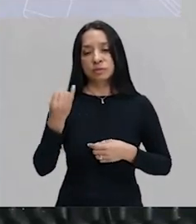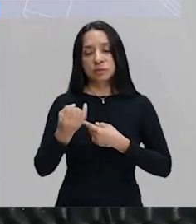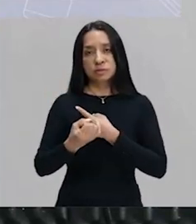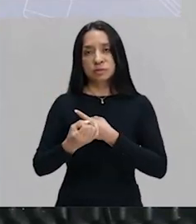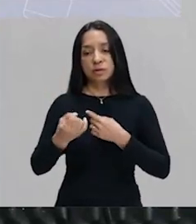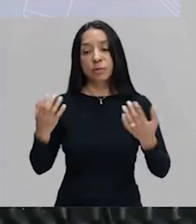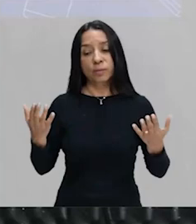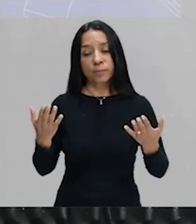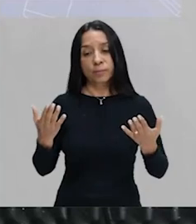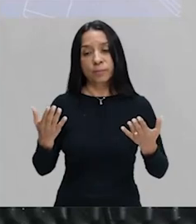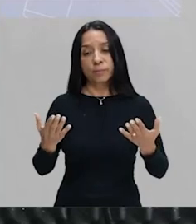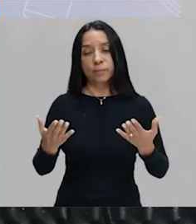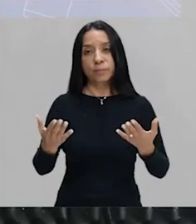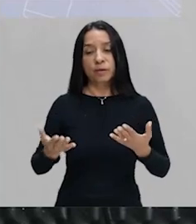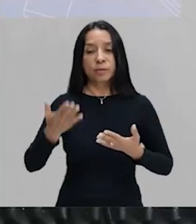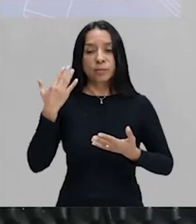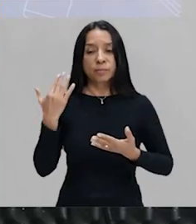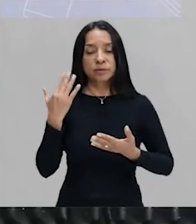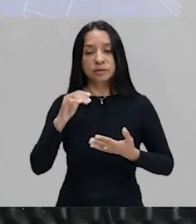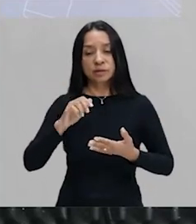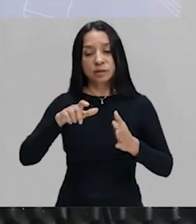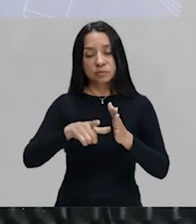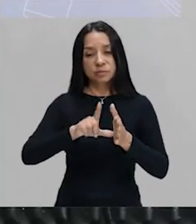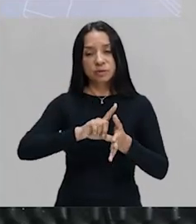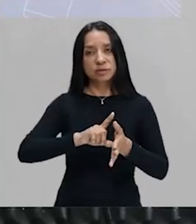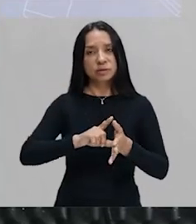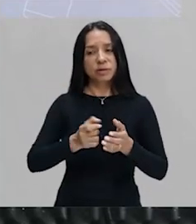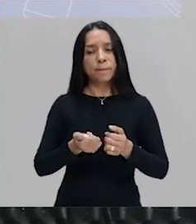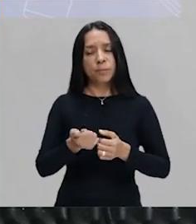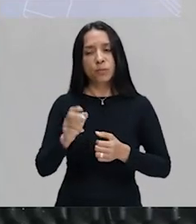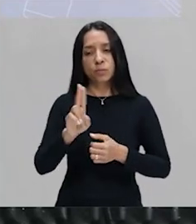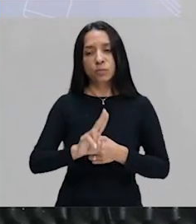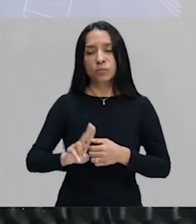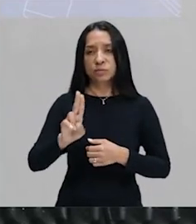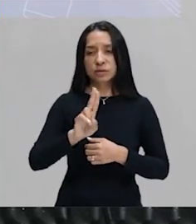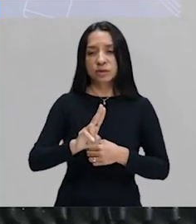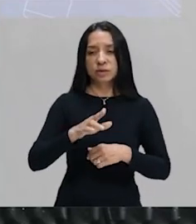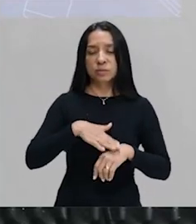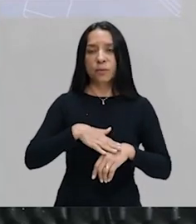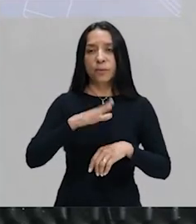pretérito anterior e um outro que nós vamos ver aí, eles são bem pouco utilizados. São mais